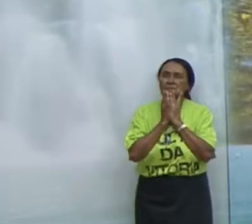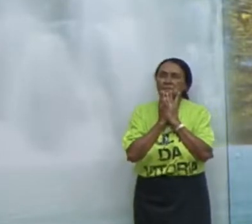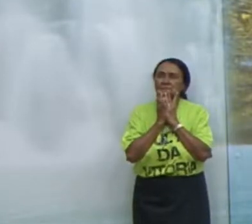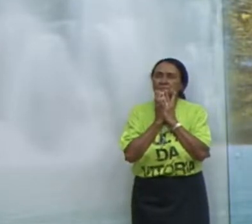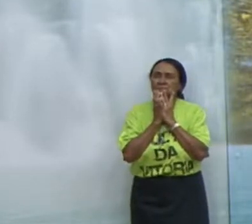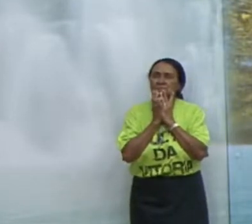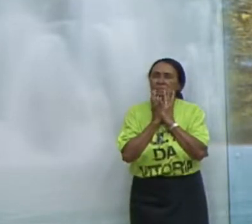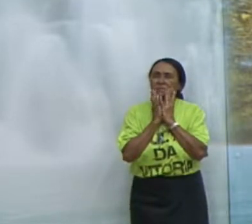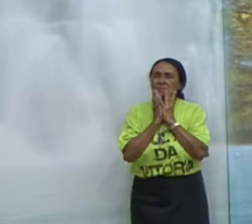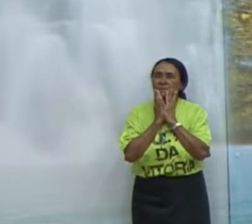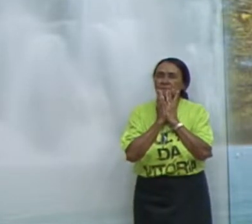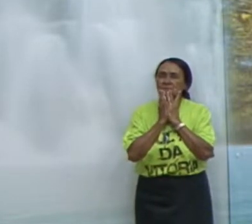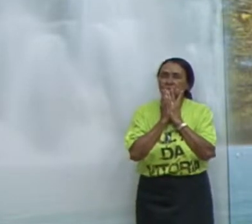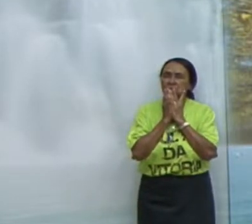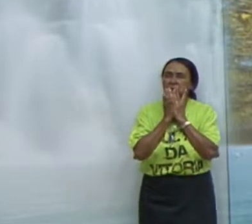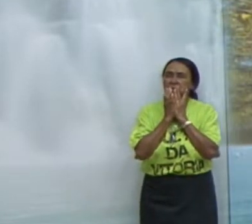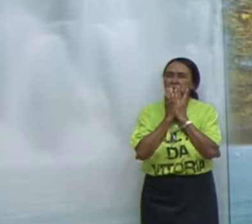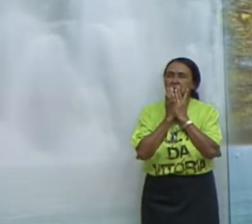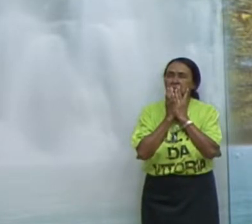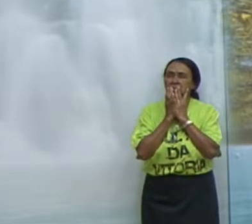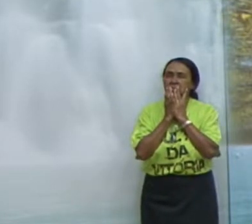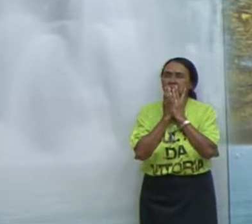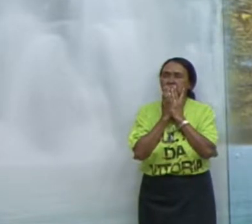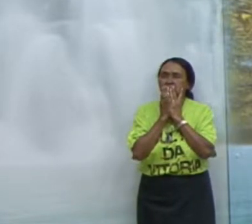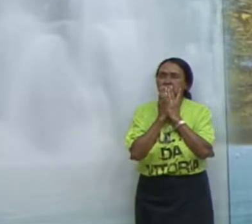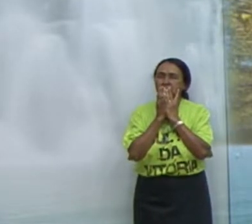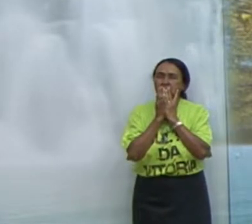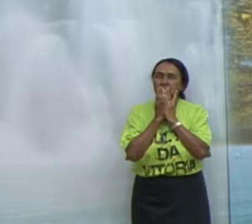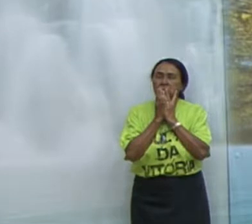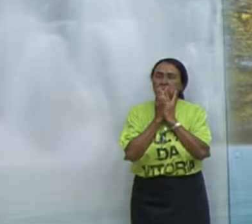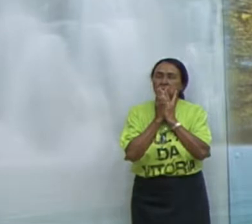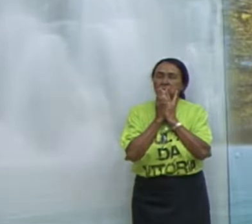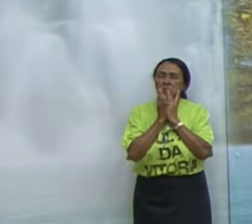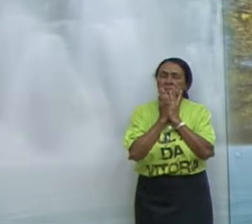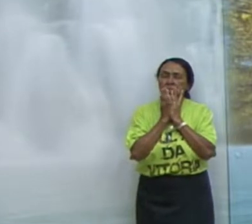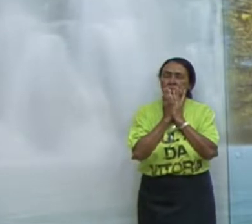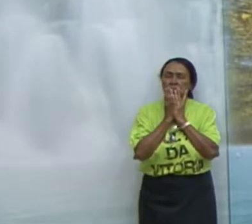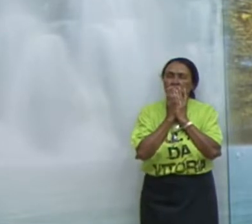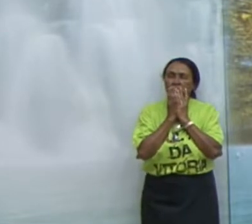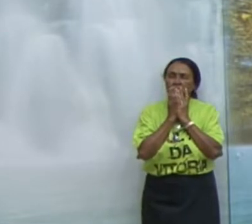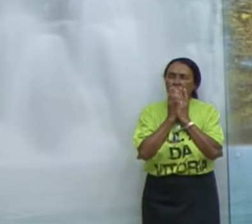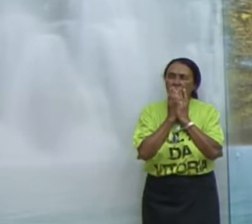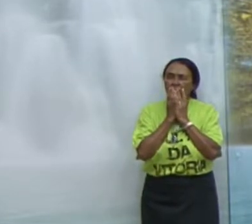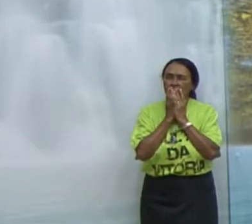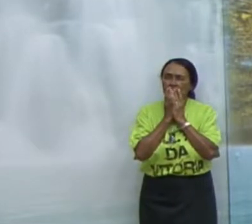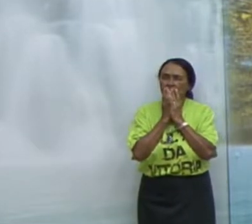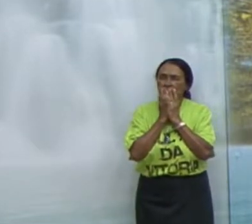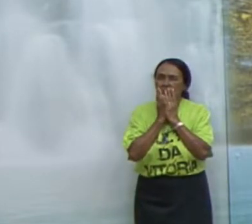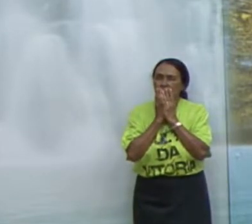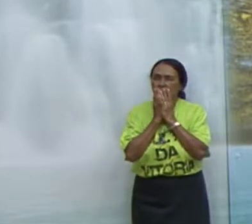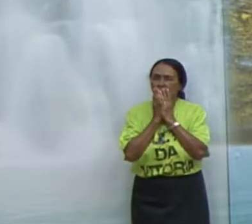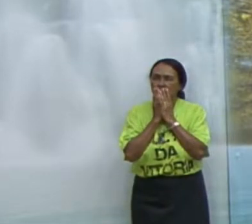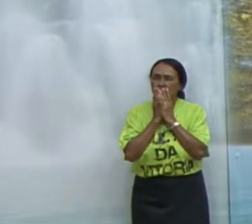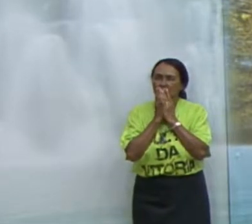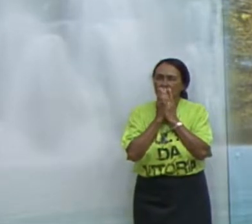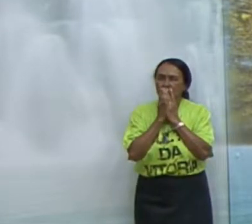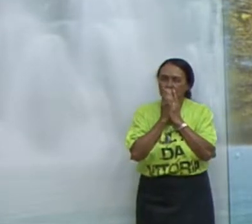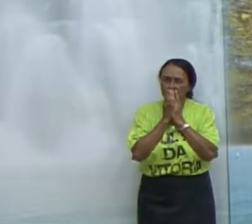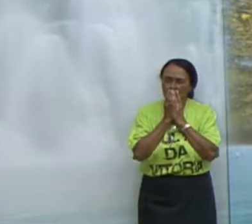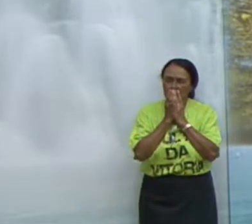E se você crer também, será o dia do seu milagre. Porque a Bíblia diz que tudo é possível ao que